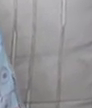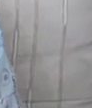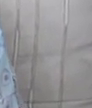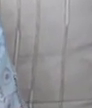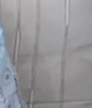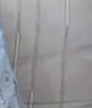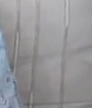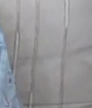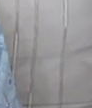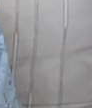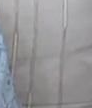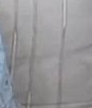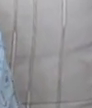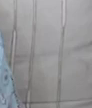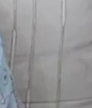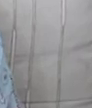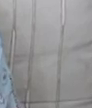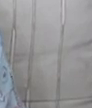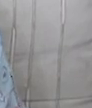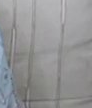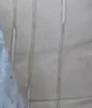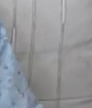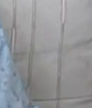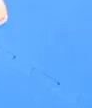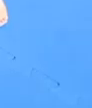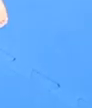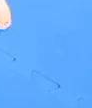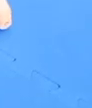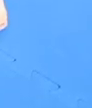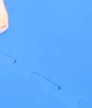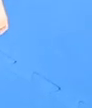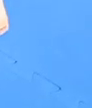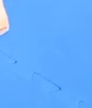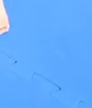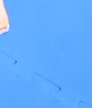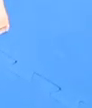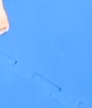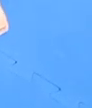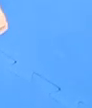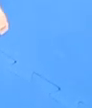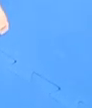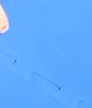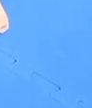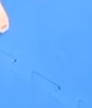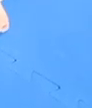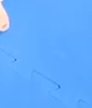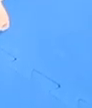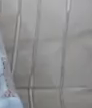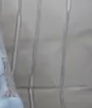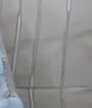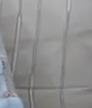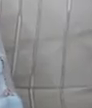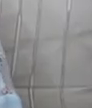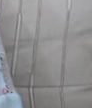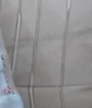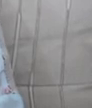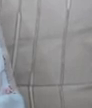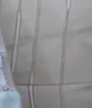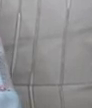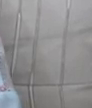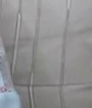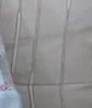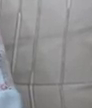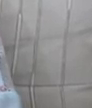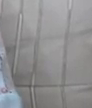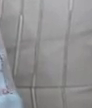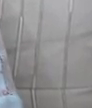é importante para essa troca de experiências e para essa base também para a gente. Cada dia é uma prova, eles precisam muito da